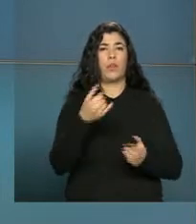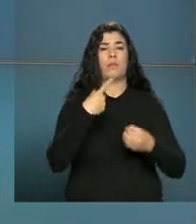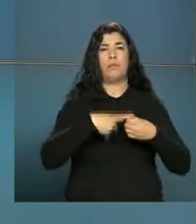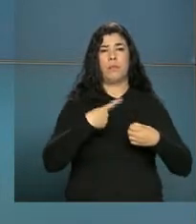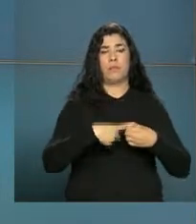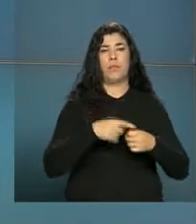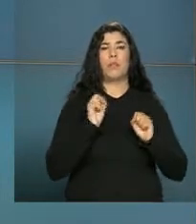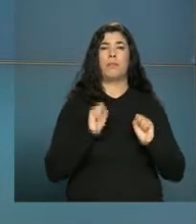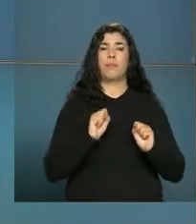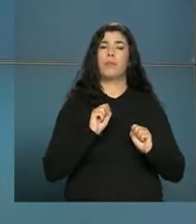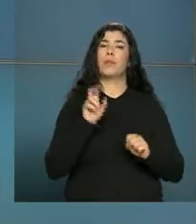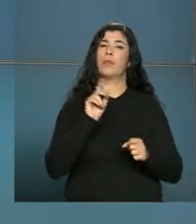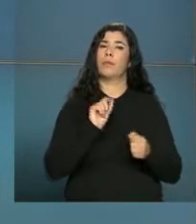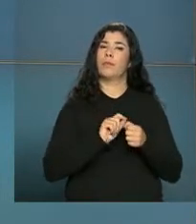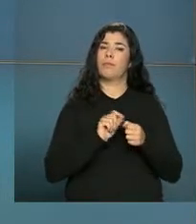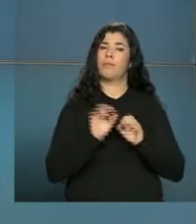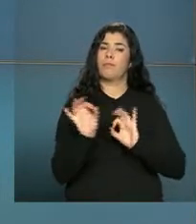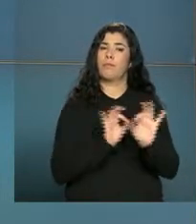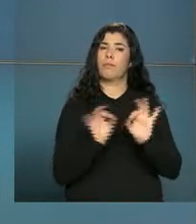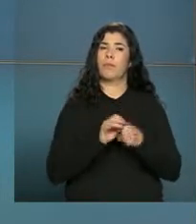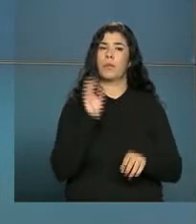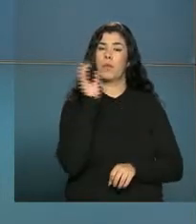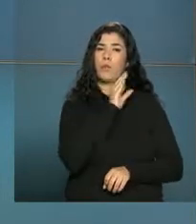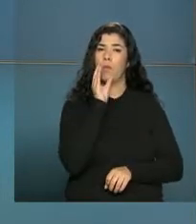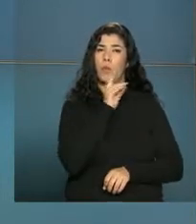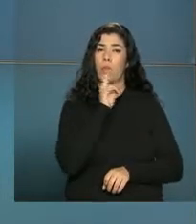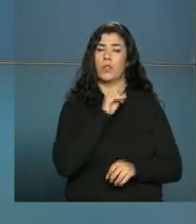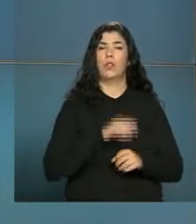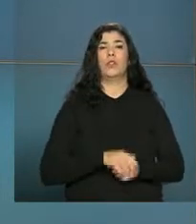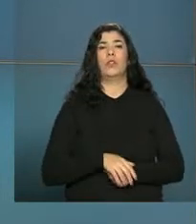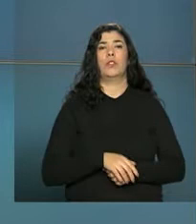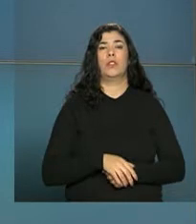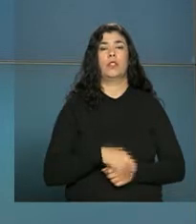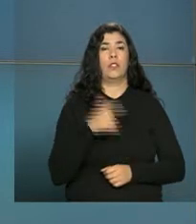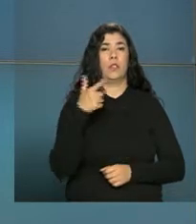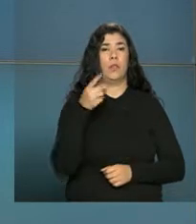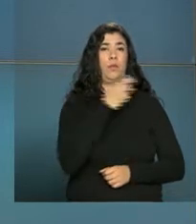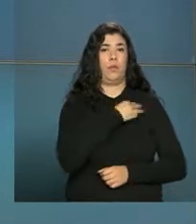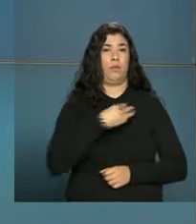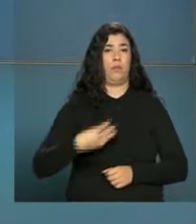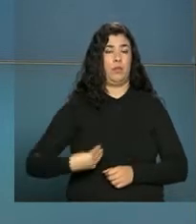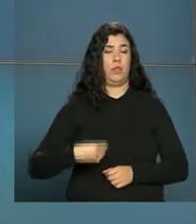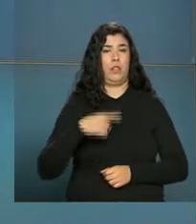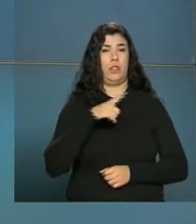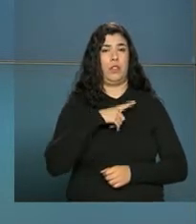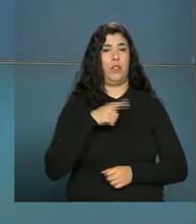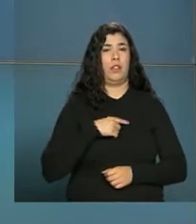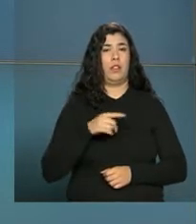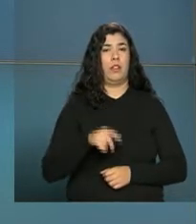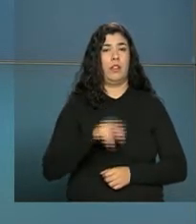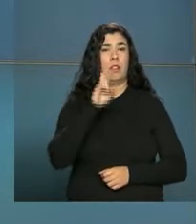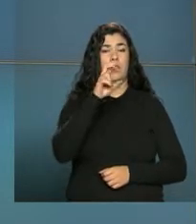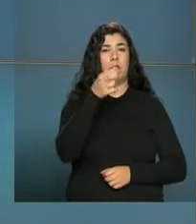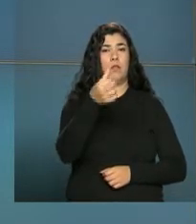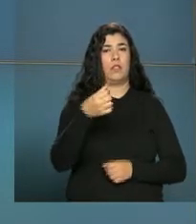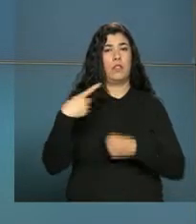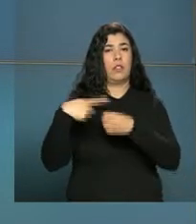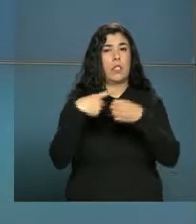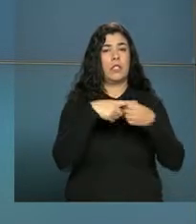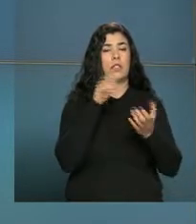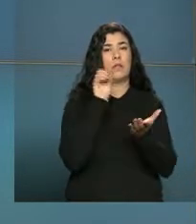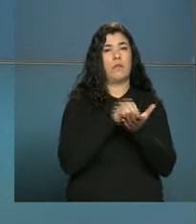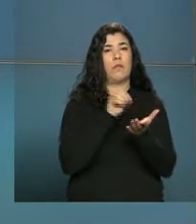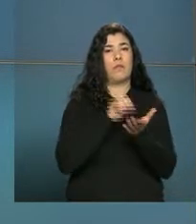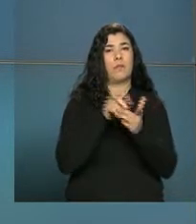urbanos serão usados de forma emergencial segundo o ministro a hoje no país 56 cidades em